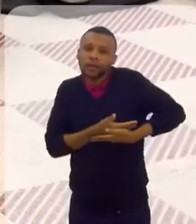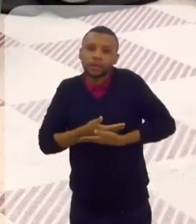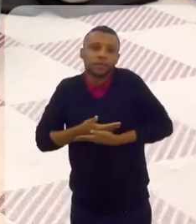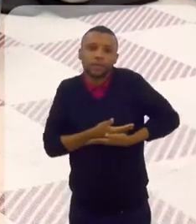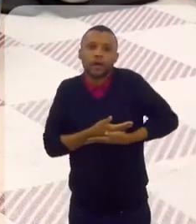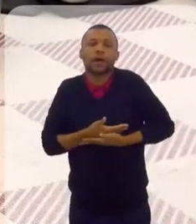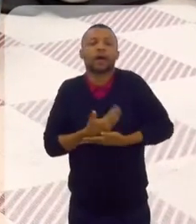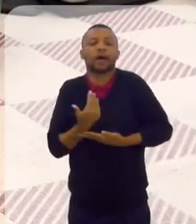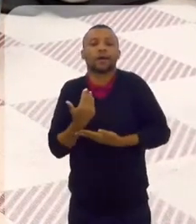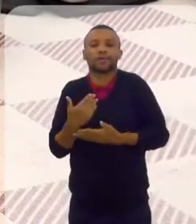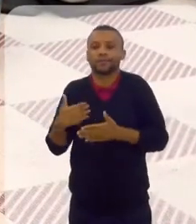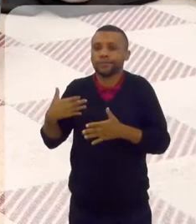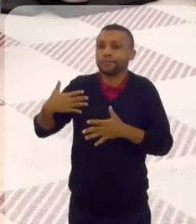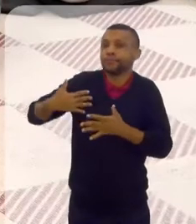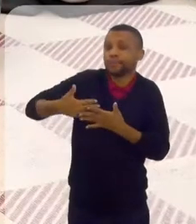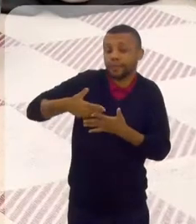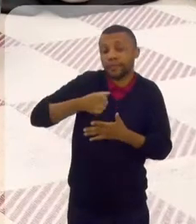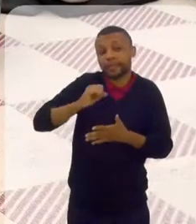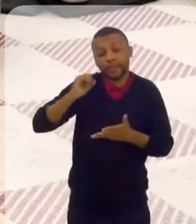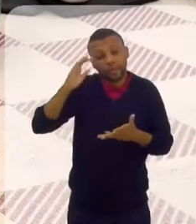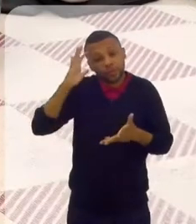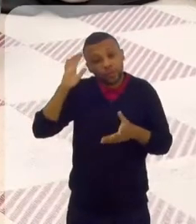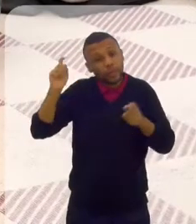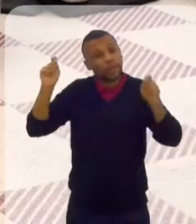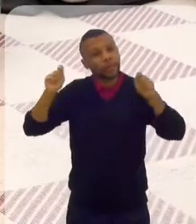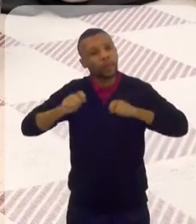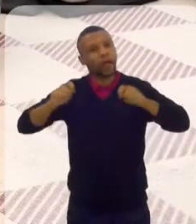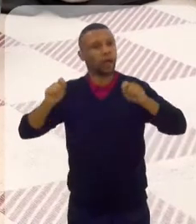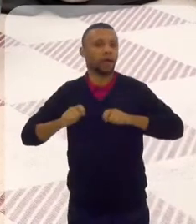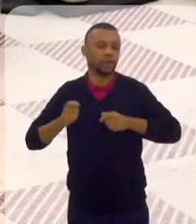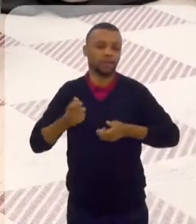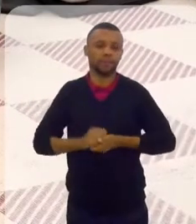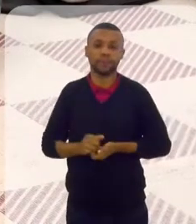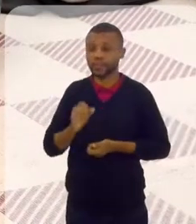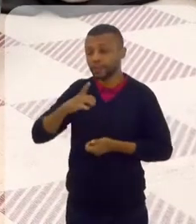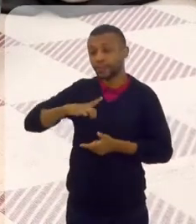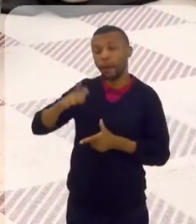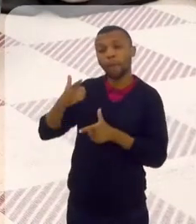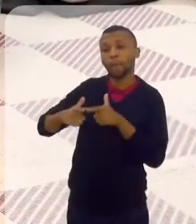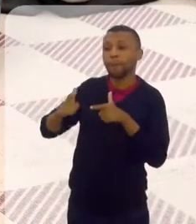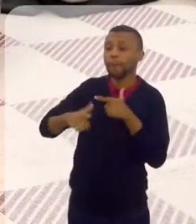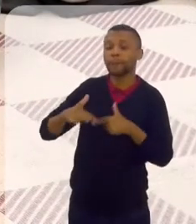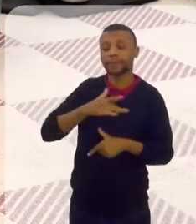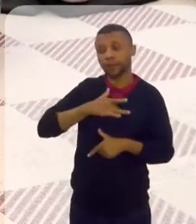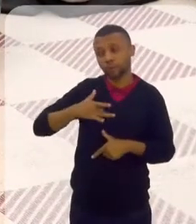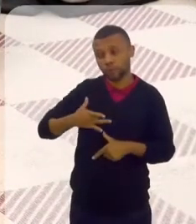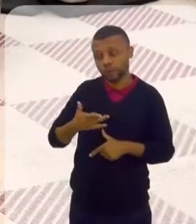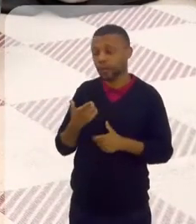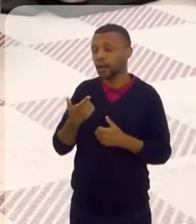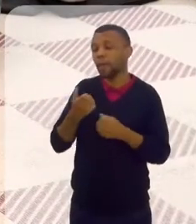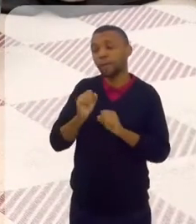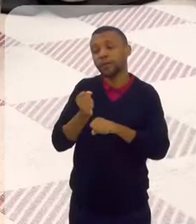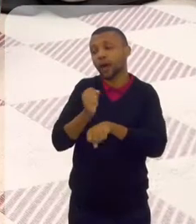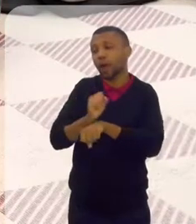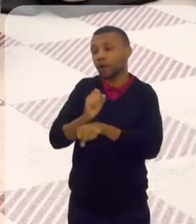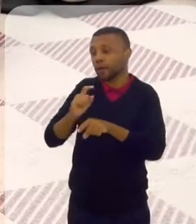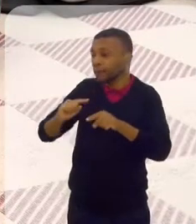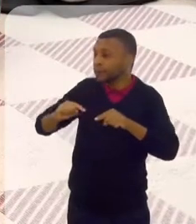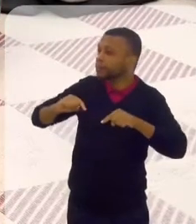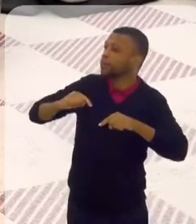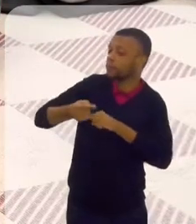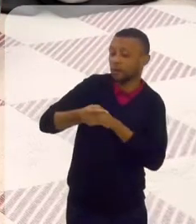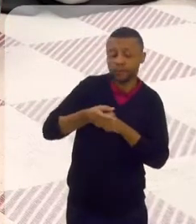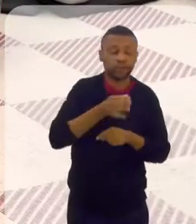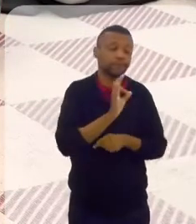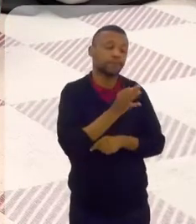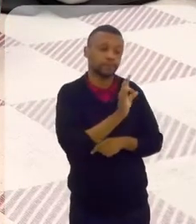nos primeiros 24 horas, se as condições permitem a criança faça. Sim, sem, se ela tiver um problema de saúde, isso, pode aguardar isso. Mais e um depois pouco.